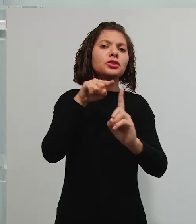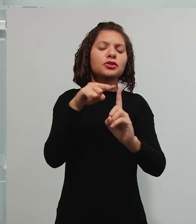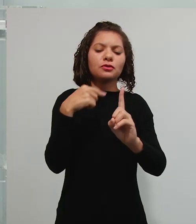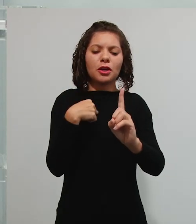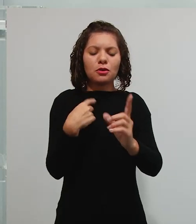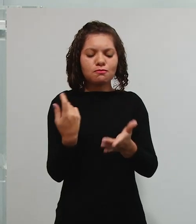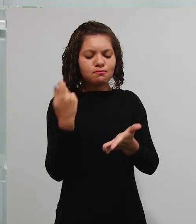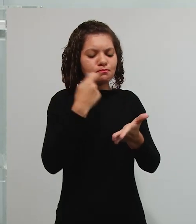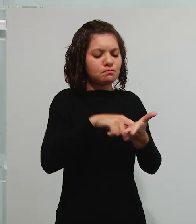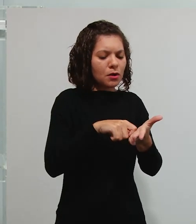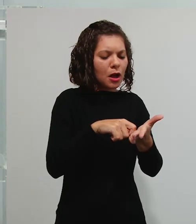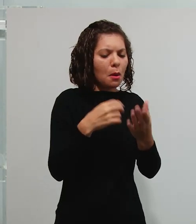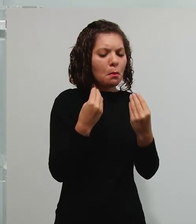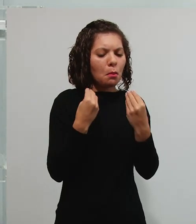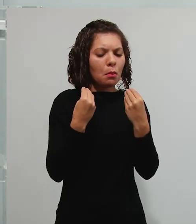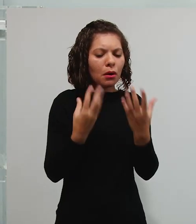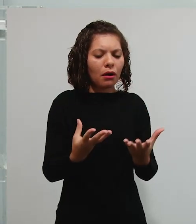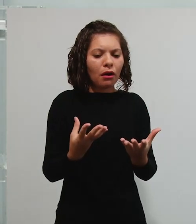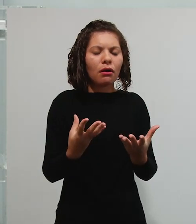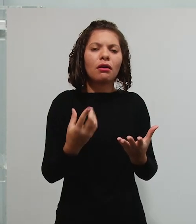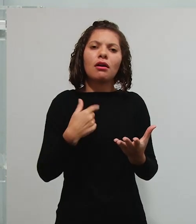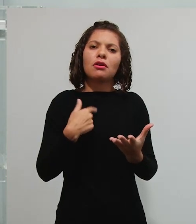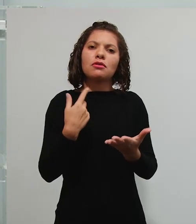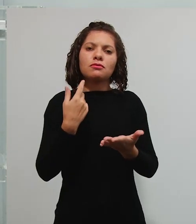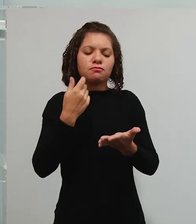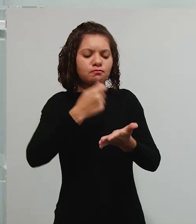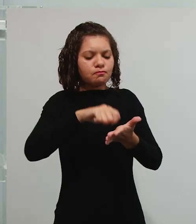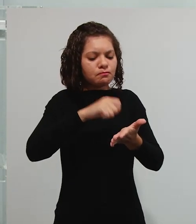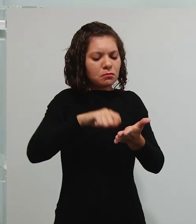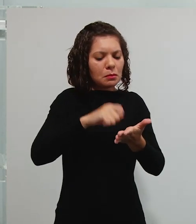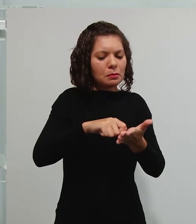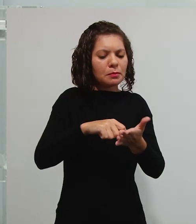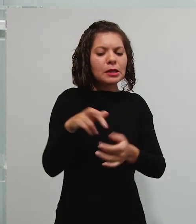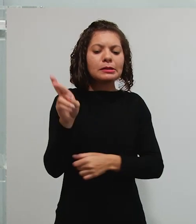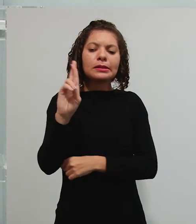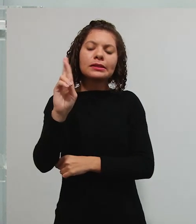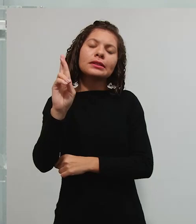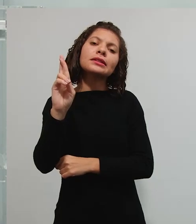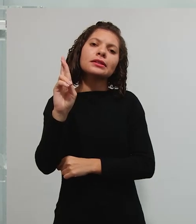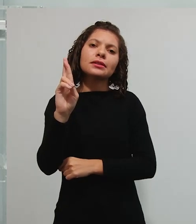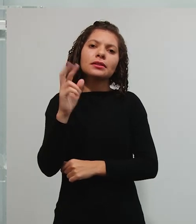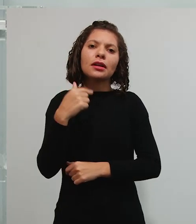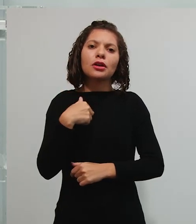quê? Eu vou escrever para quem? Qual é a linguagem que eu vou